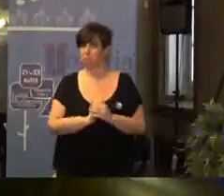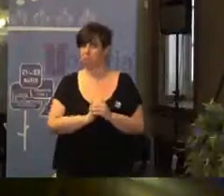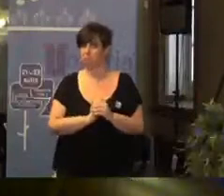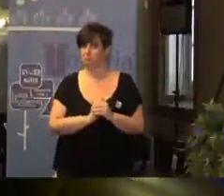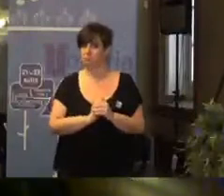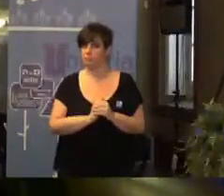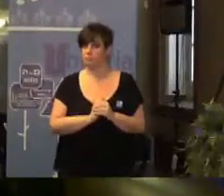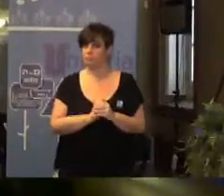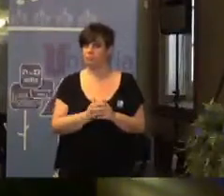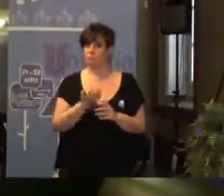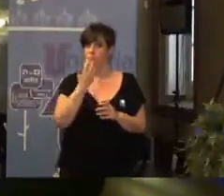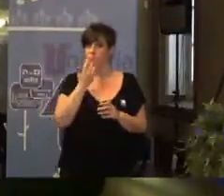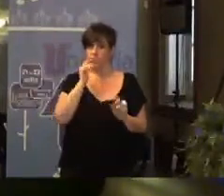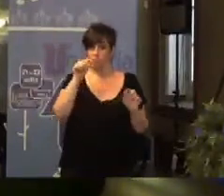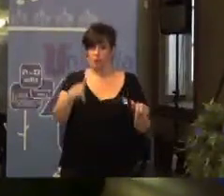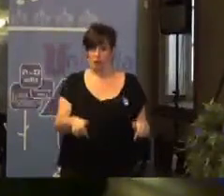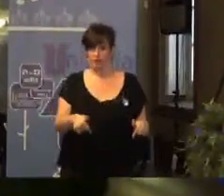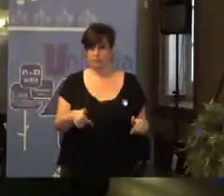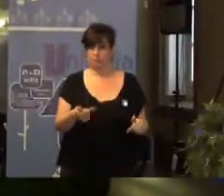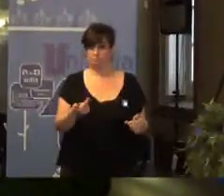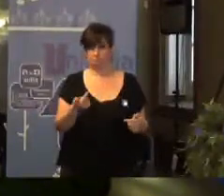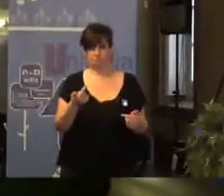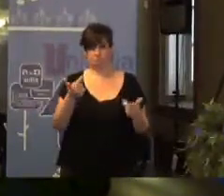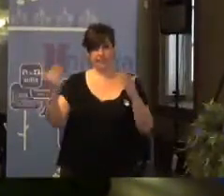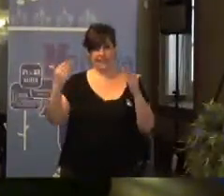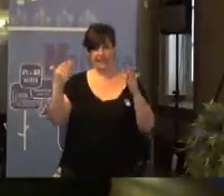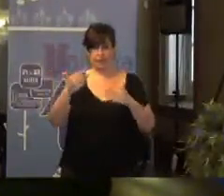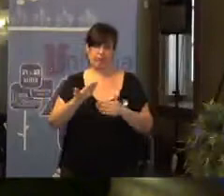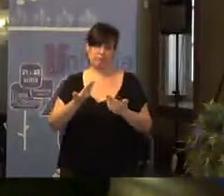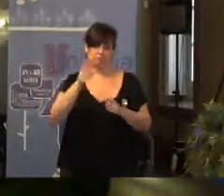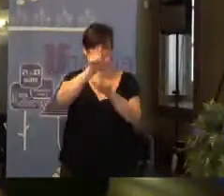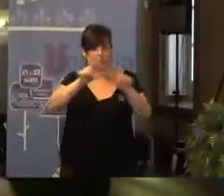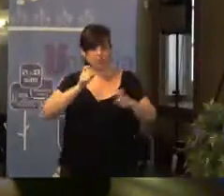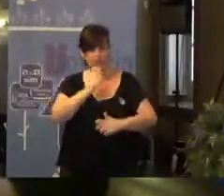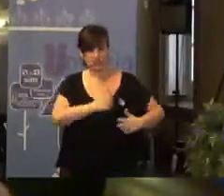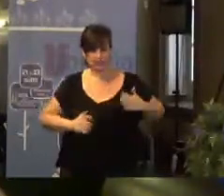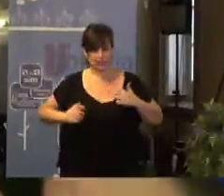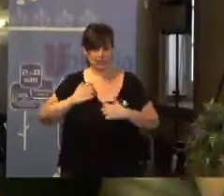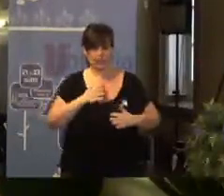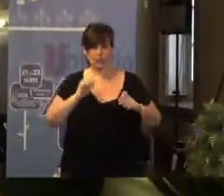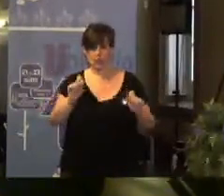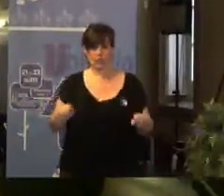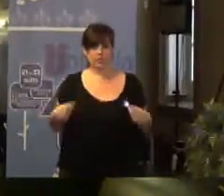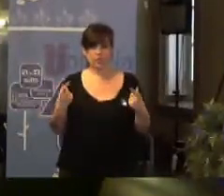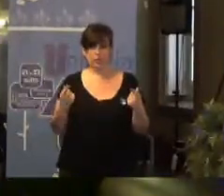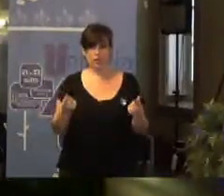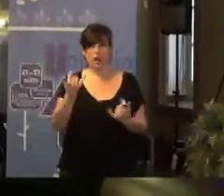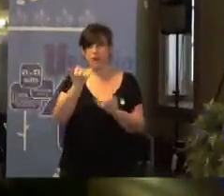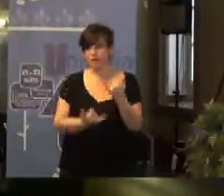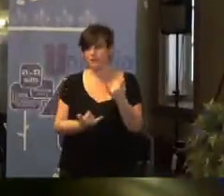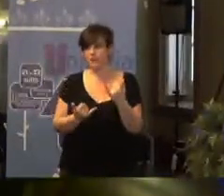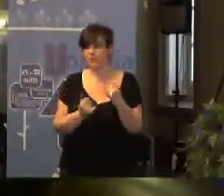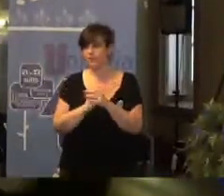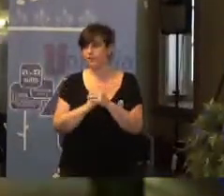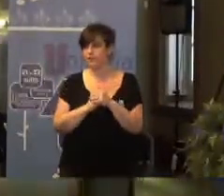Neste bolo de indignados, é natural, ou melhor, nestas democracias liberais,